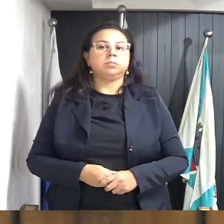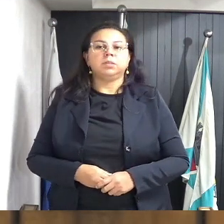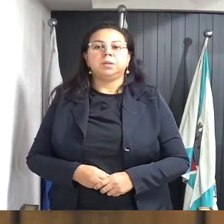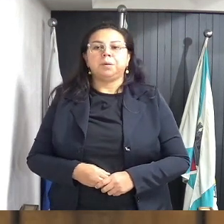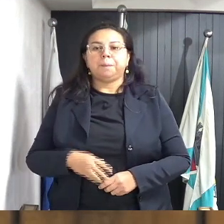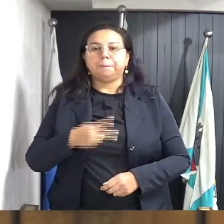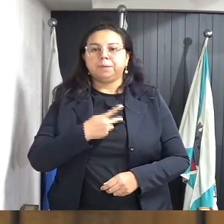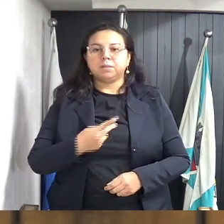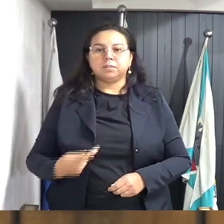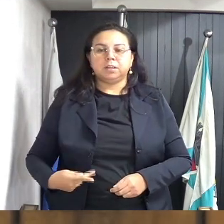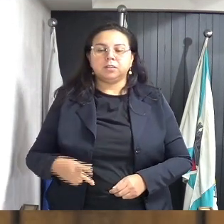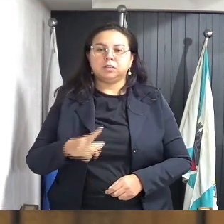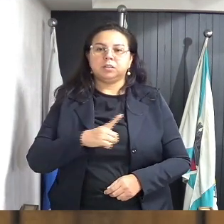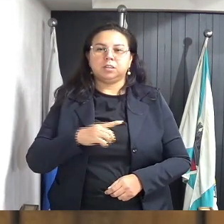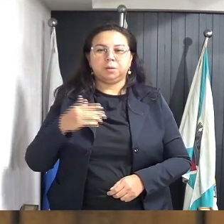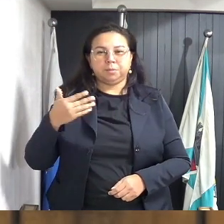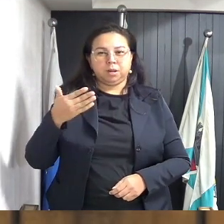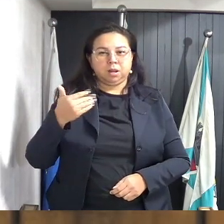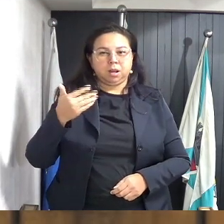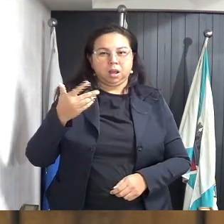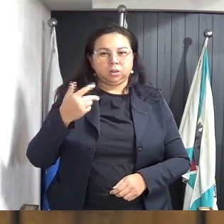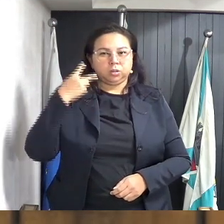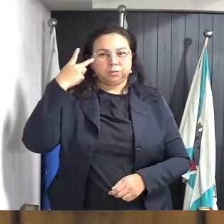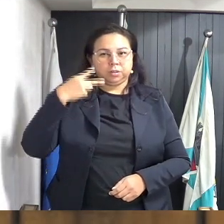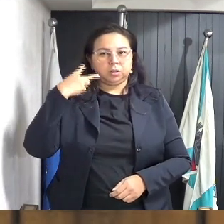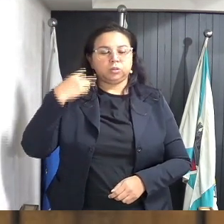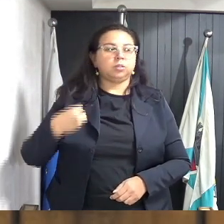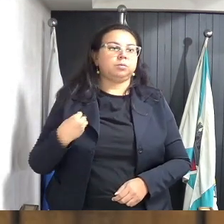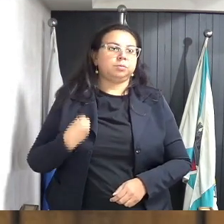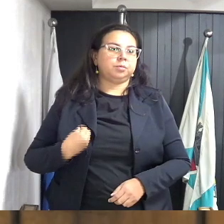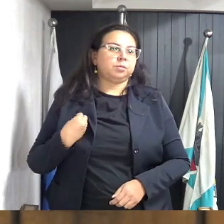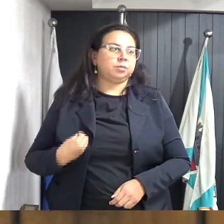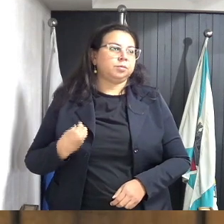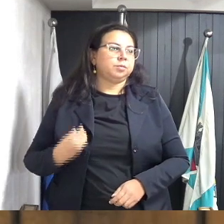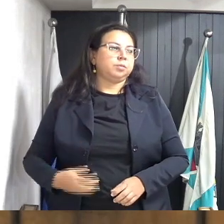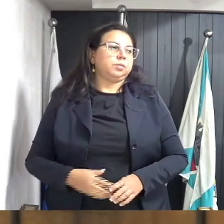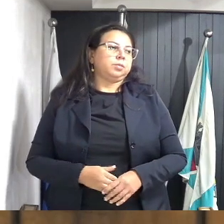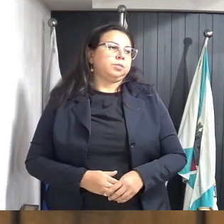Senhor presidente, temos 14 vereadores presentes.